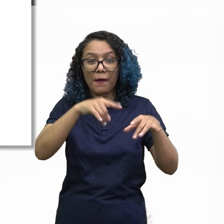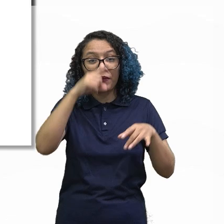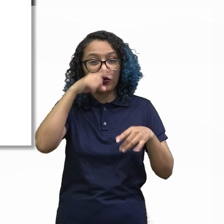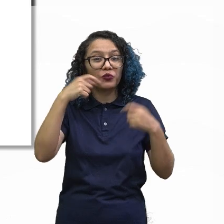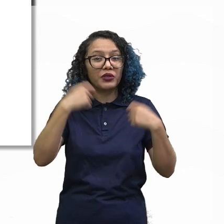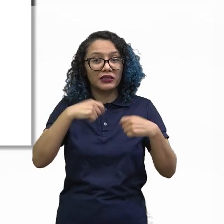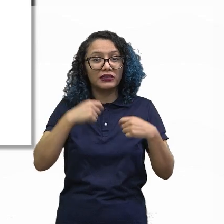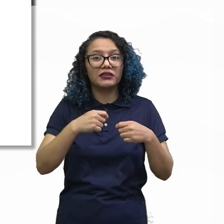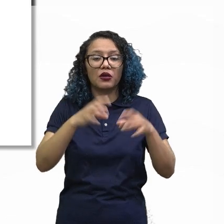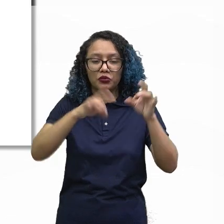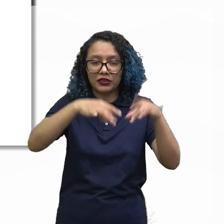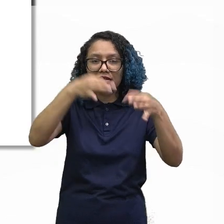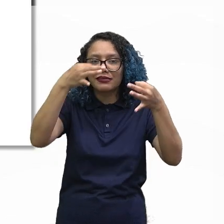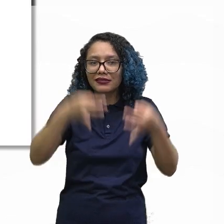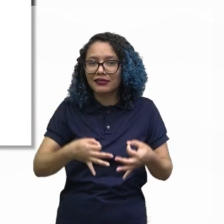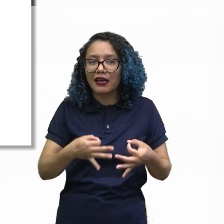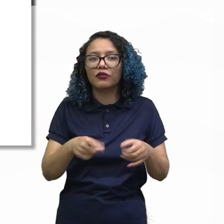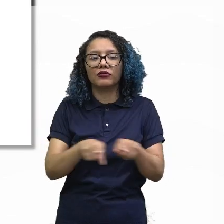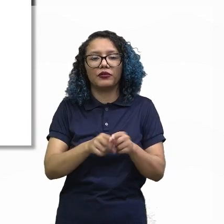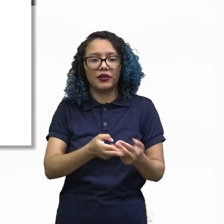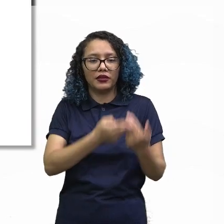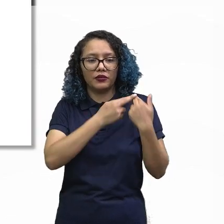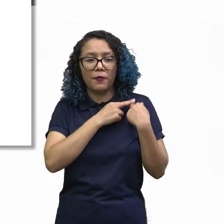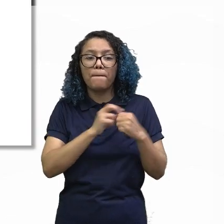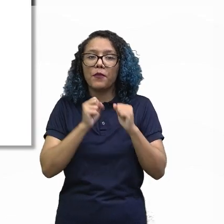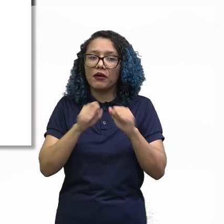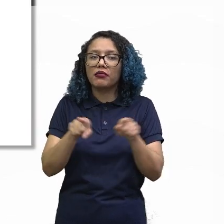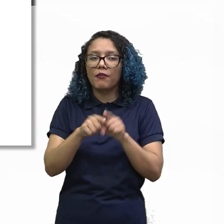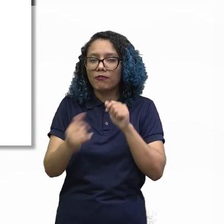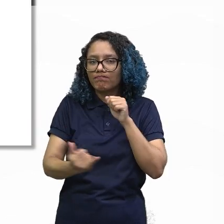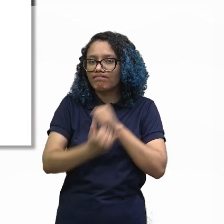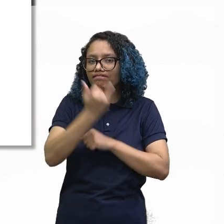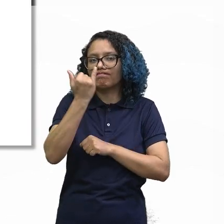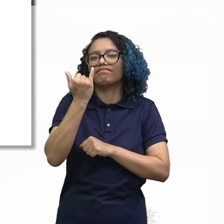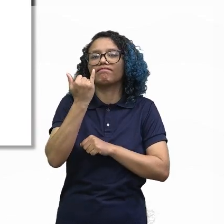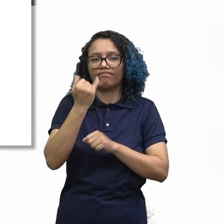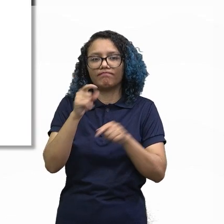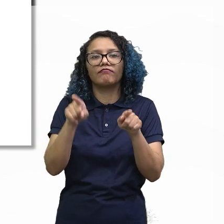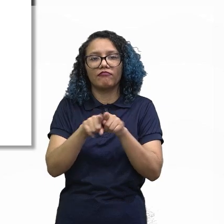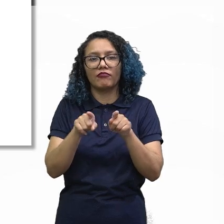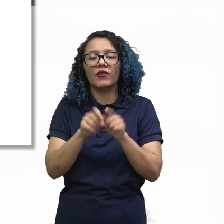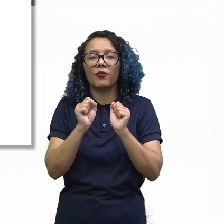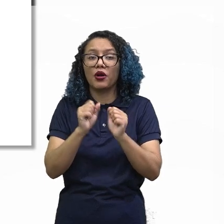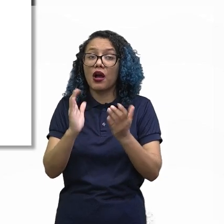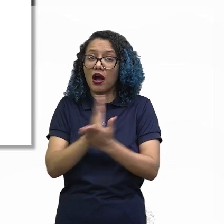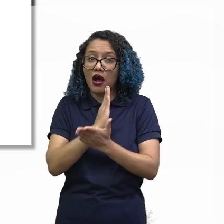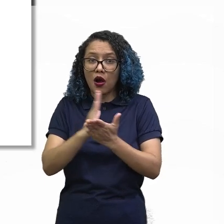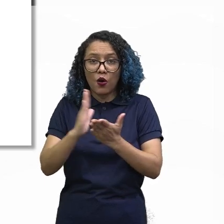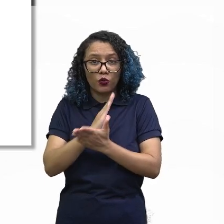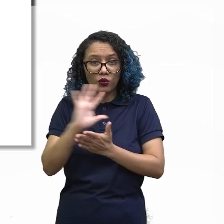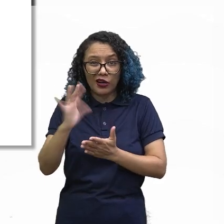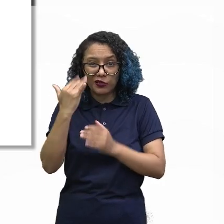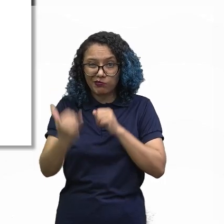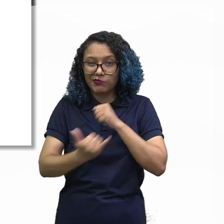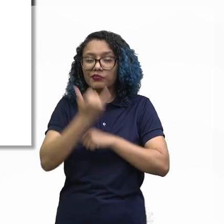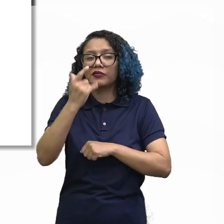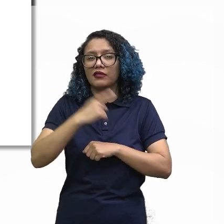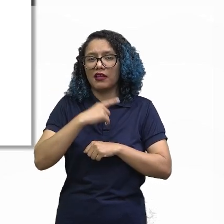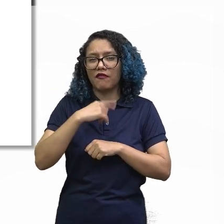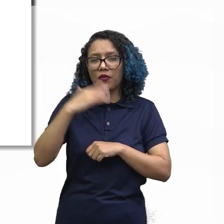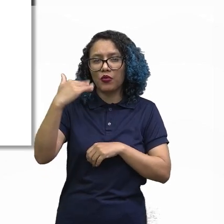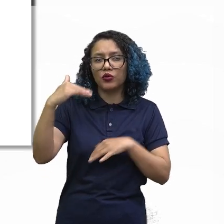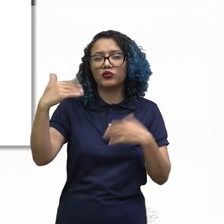responsável. Riscos de acidentes nucleares. A gente tem aí na história alguns acidentes nucleares famosos, como o